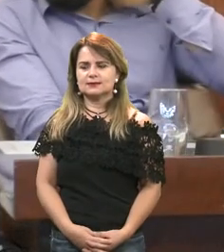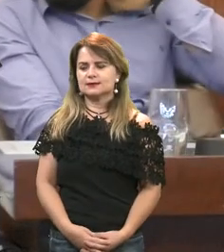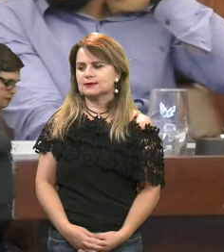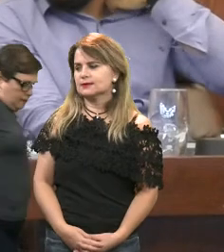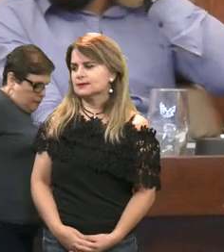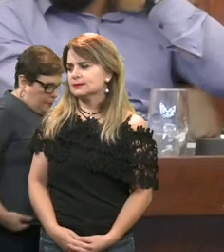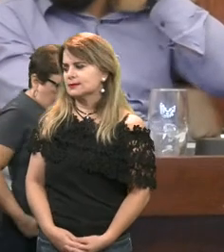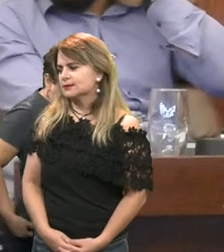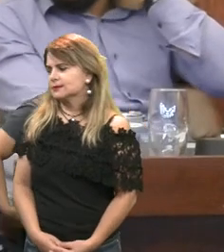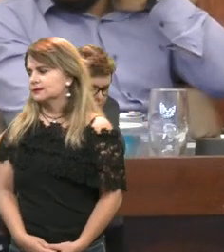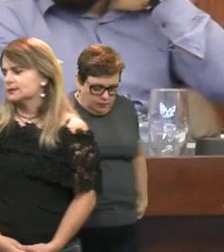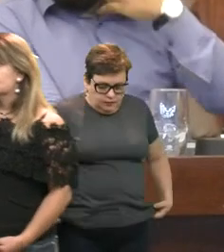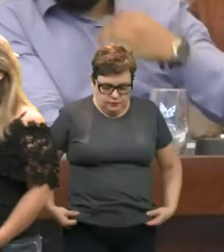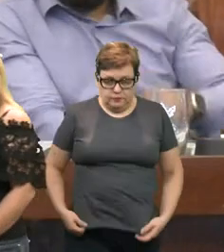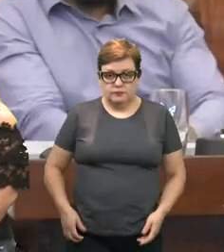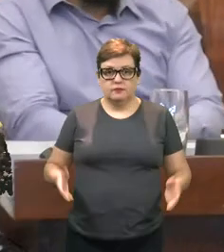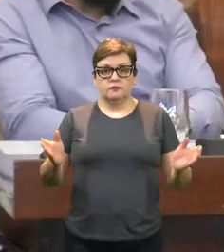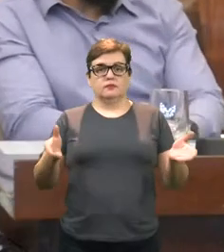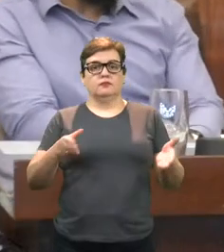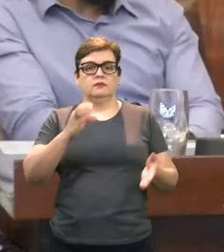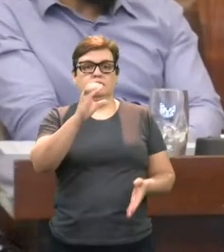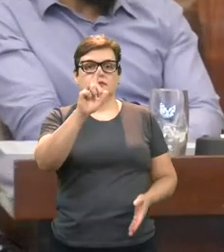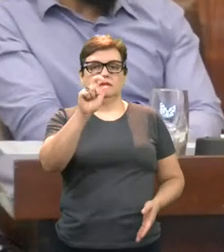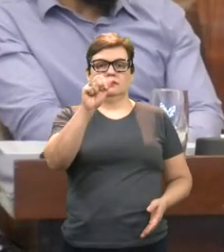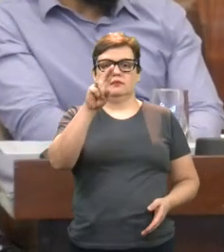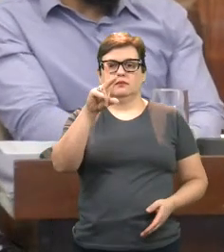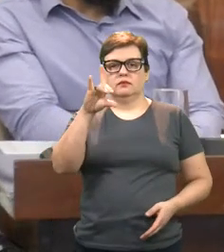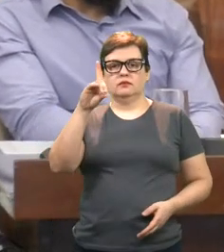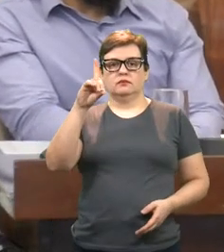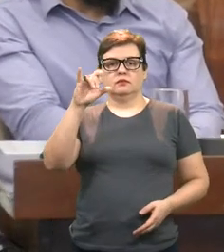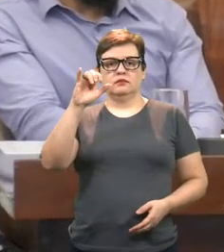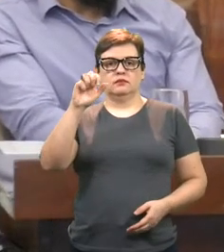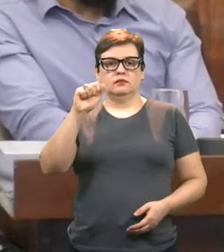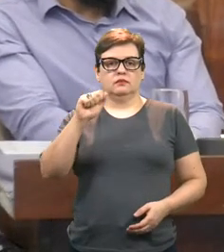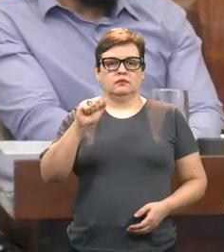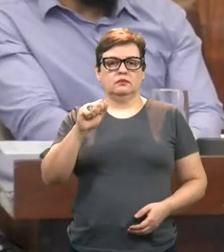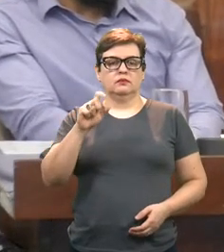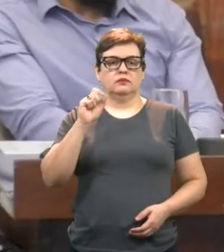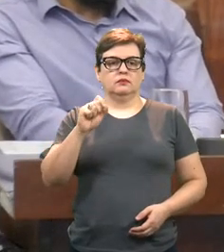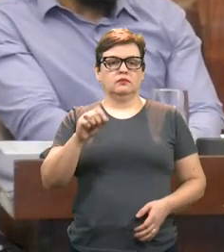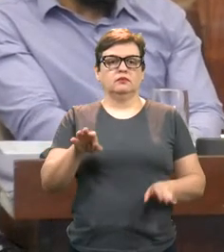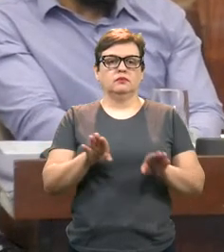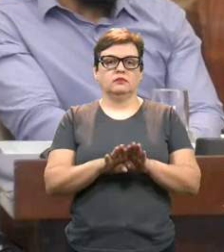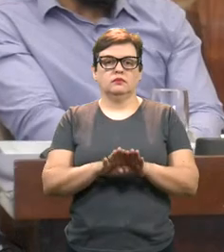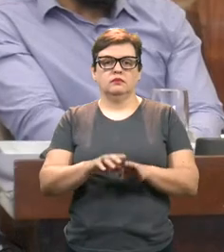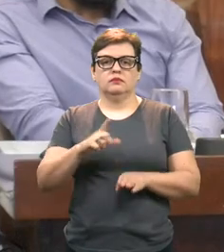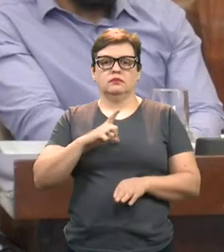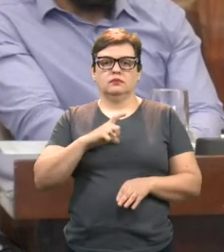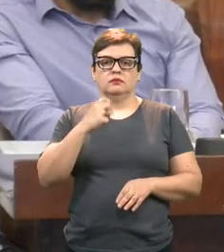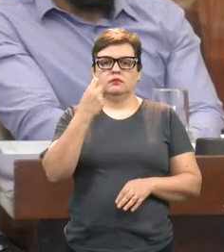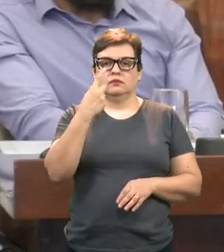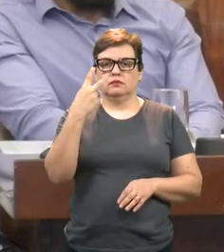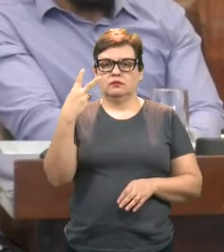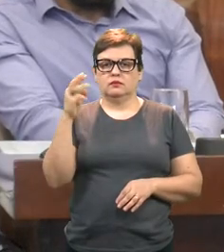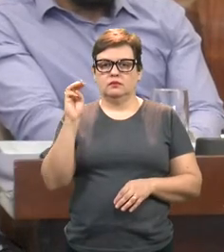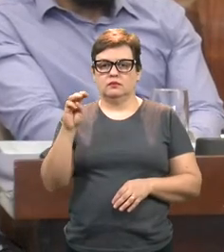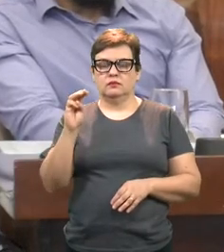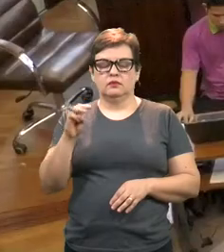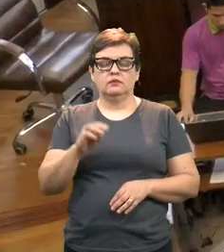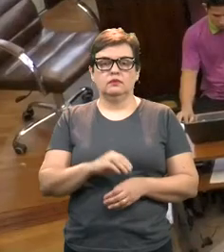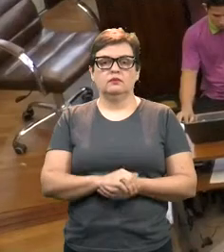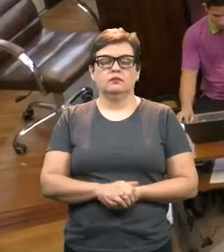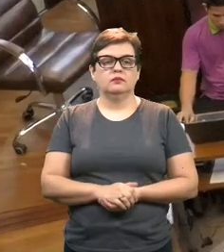Passo a palavra nesse instante à senhora Cláudia Marim Pereira Castellazzi, que também dispõe de 12 minutos.